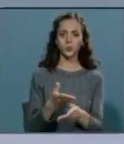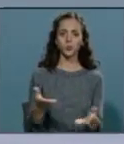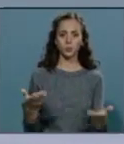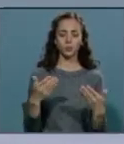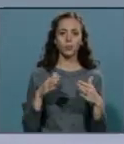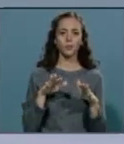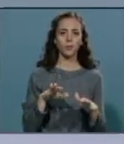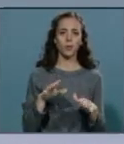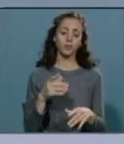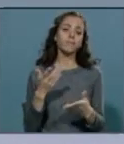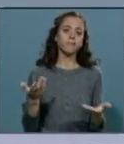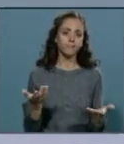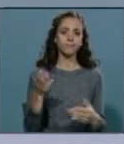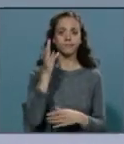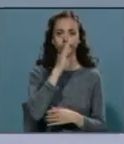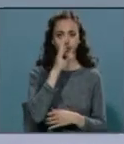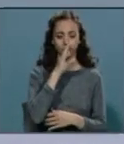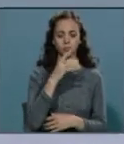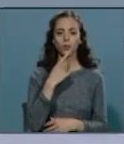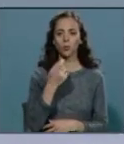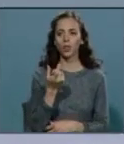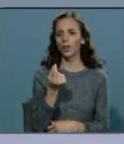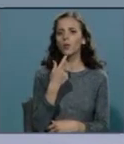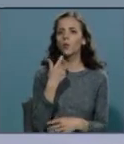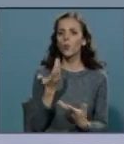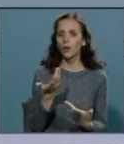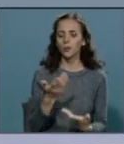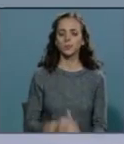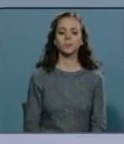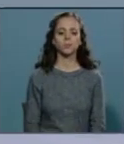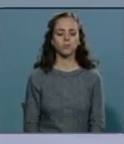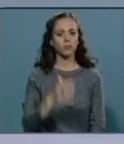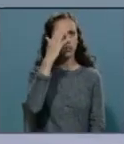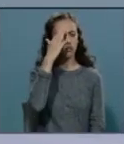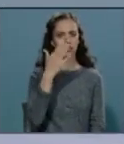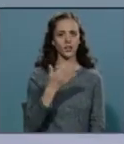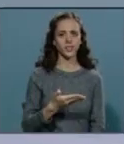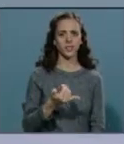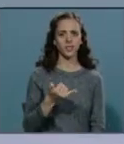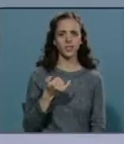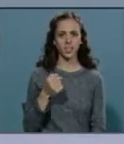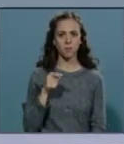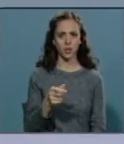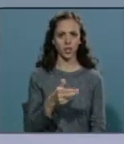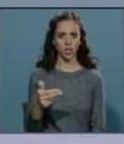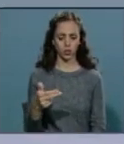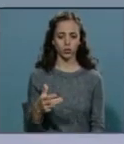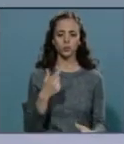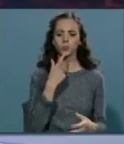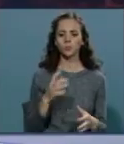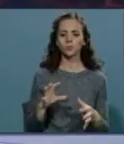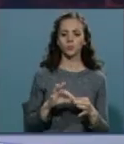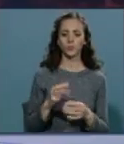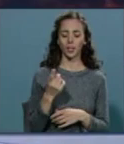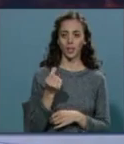mas e fique se falar aqui.tem que verba e na volta de 125 mil euros relativamente